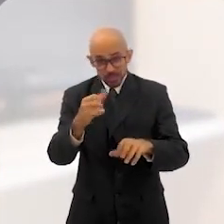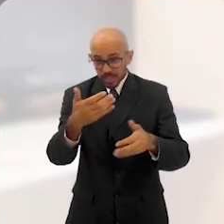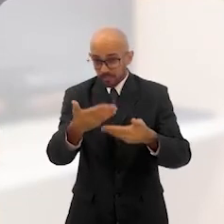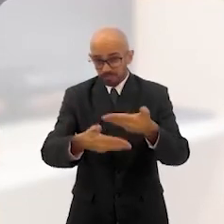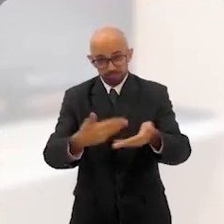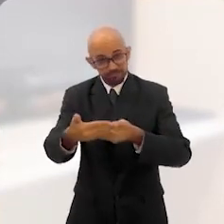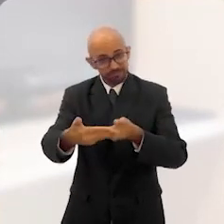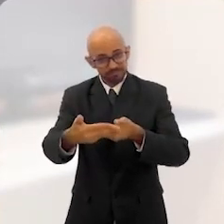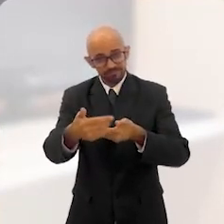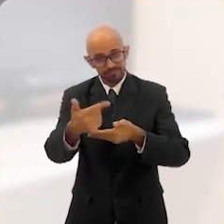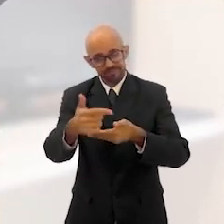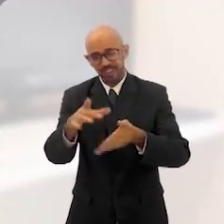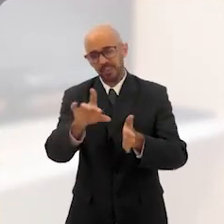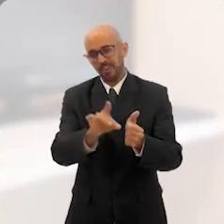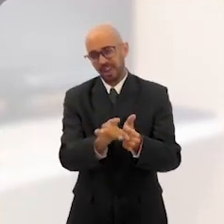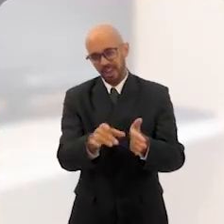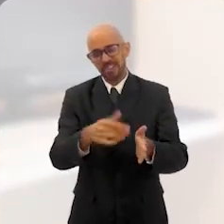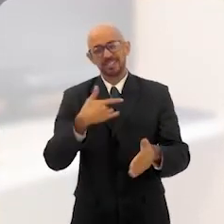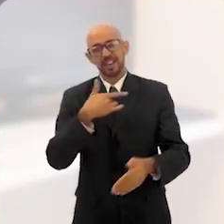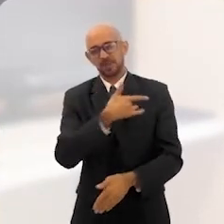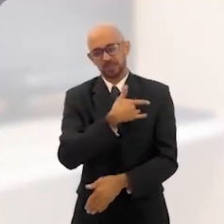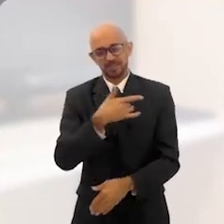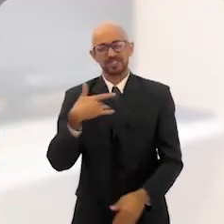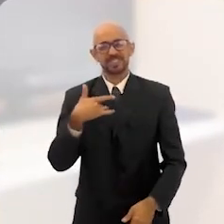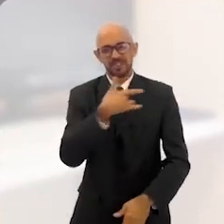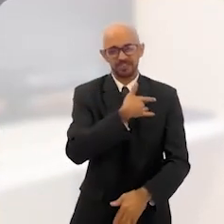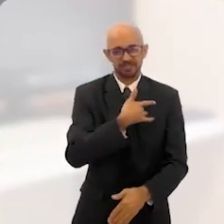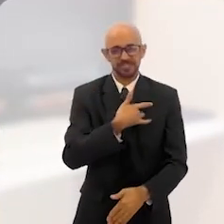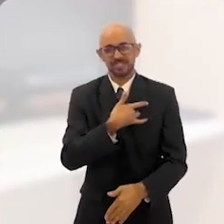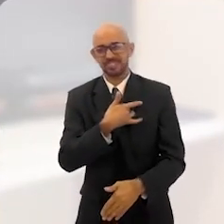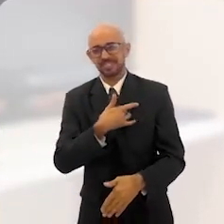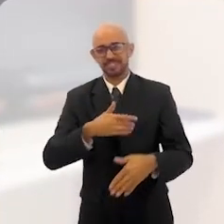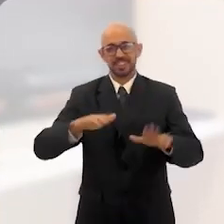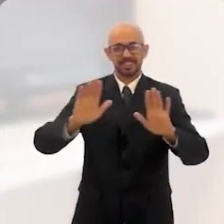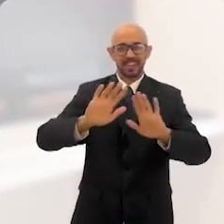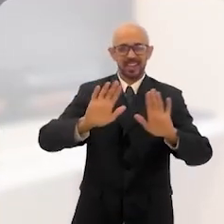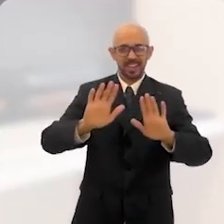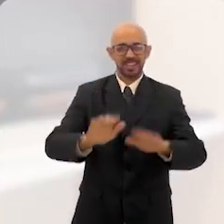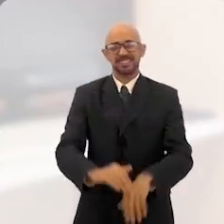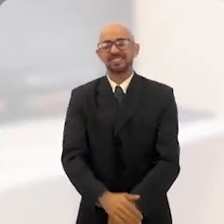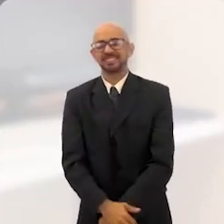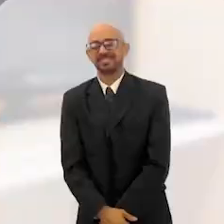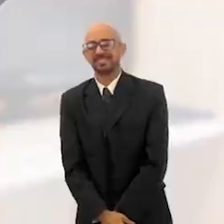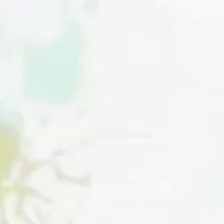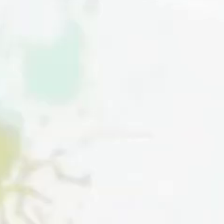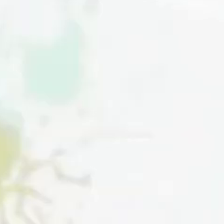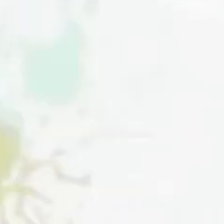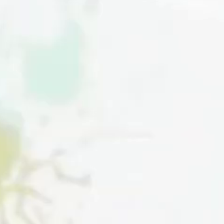envolver, não cola. Saúde, saúde e até lá!